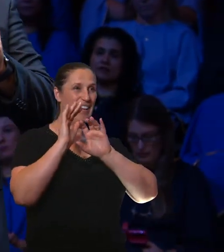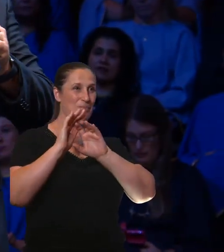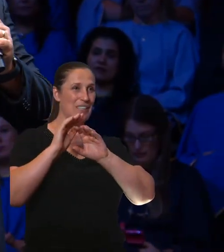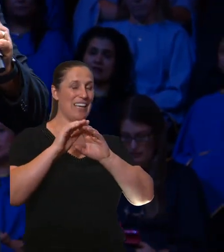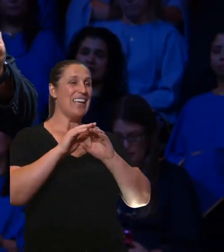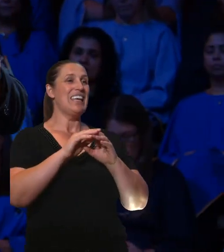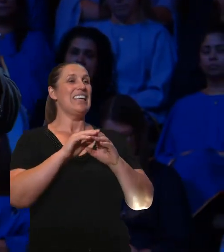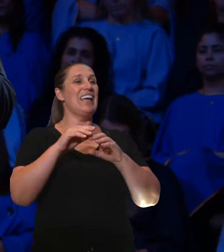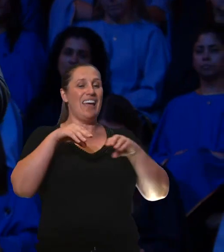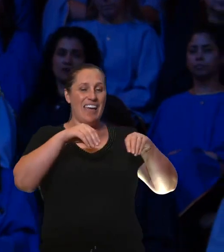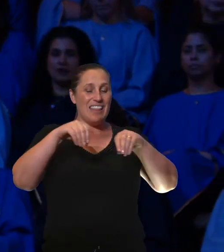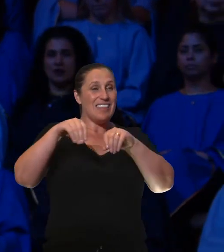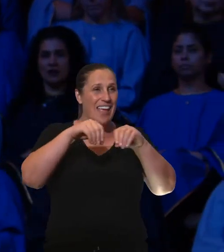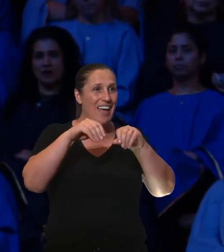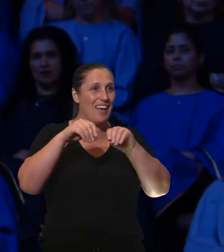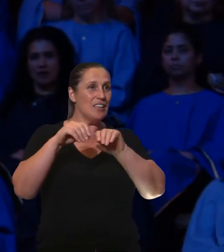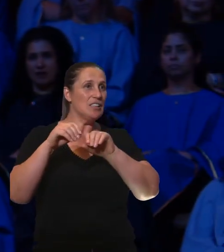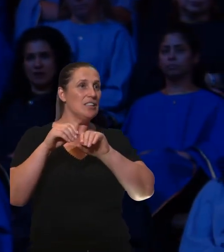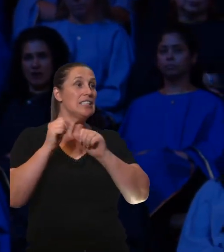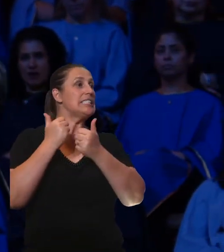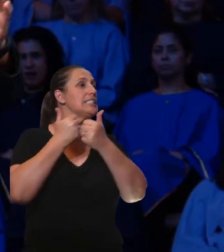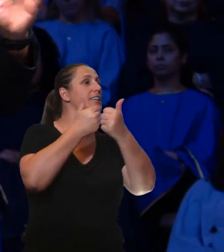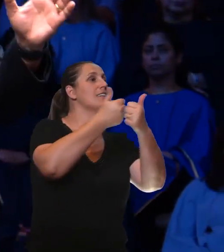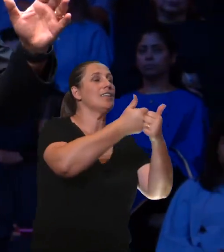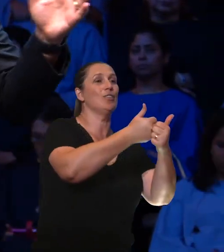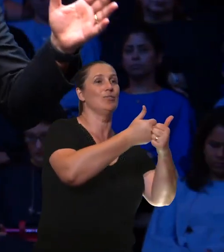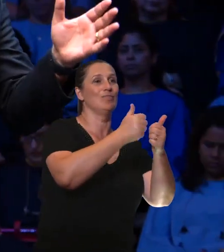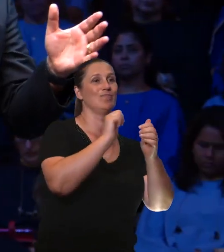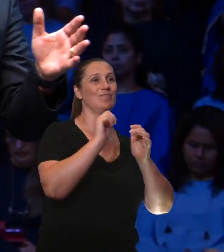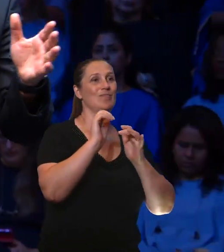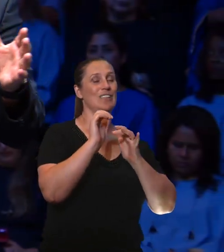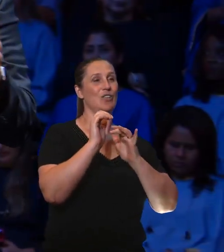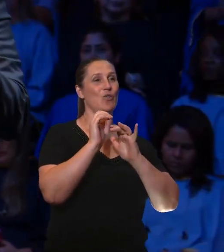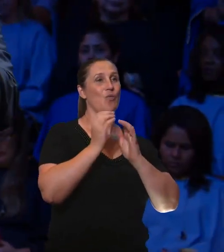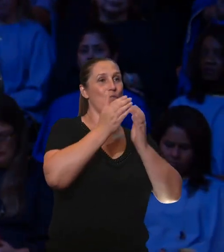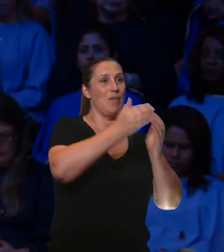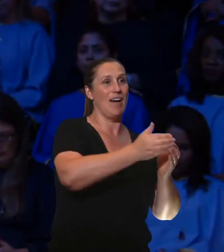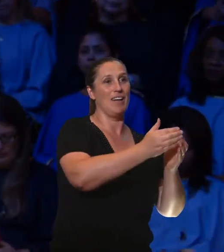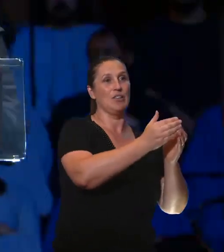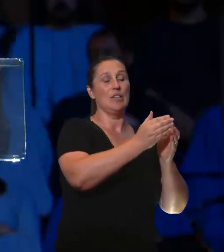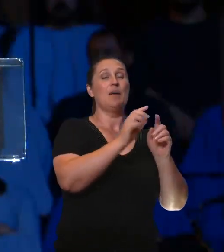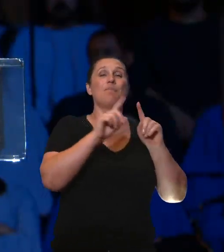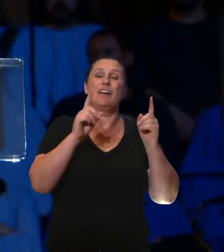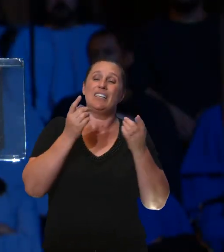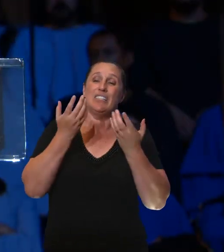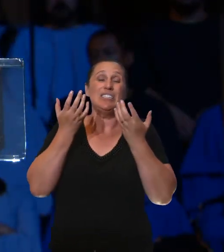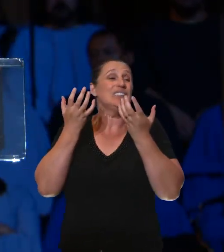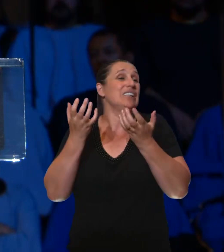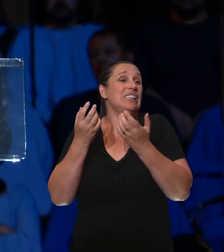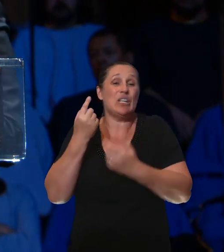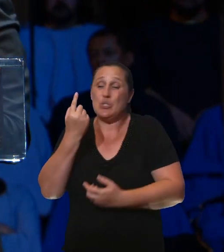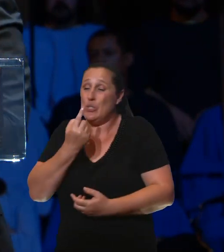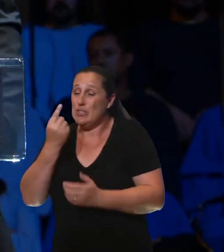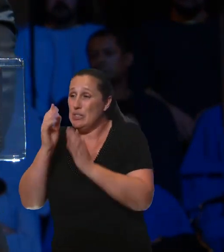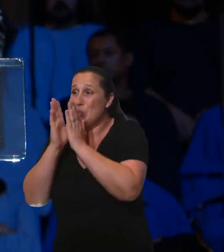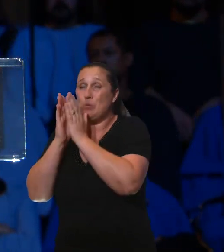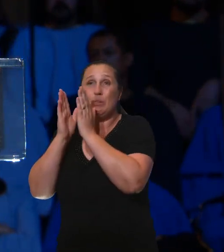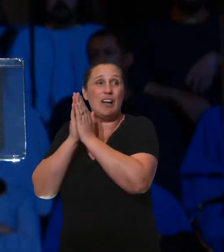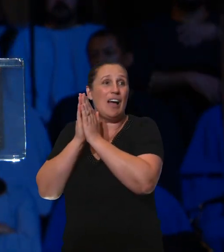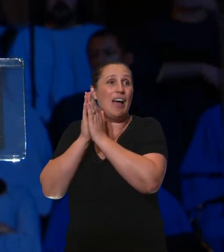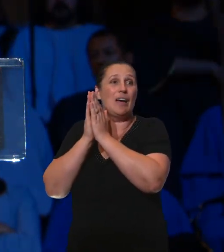quando o barco de Jesus chegou no lugar, ele que queria, desejava ficar um pouco sozinho, em oração,